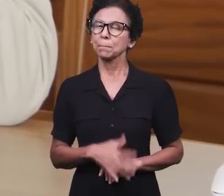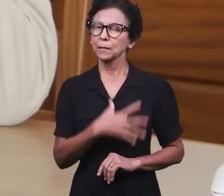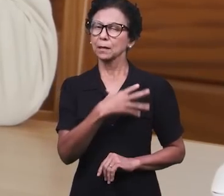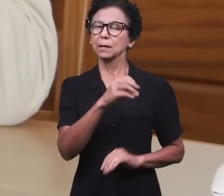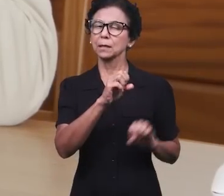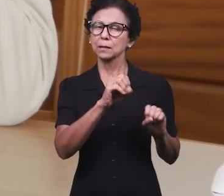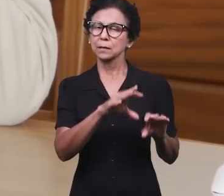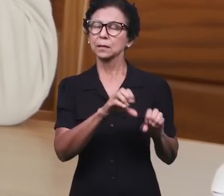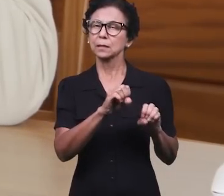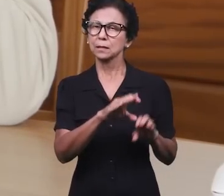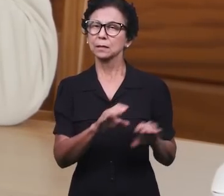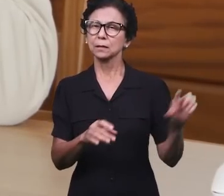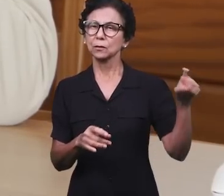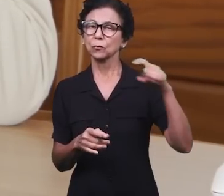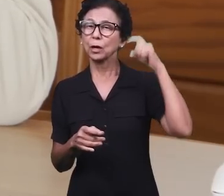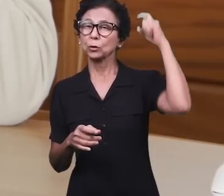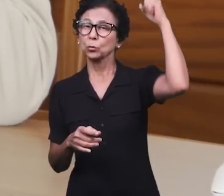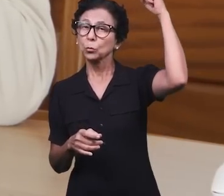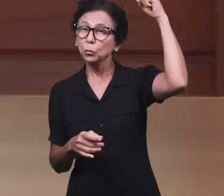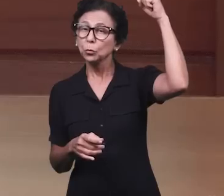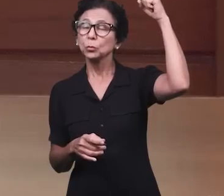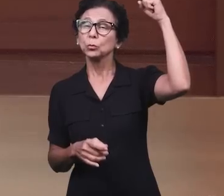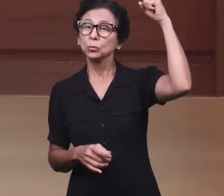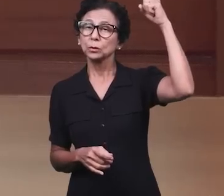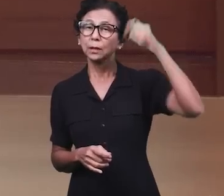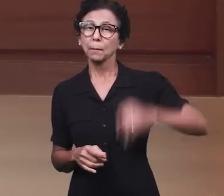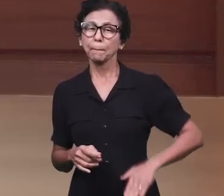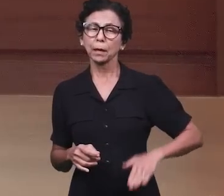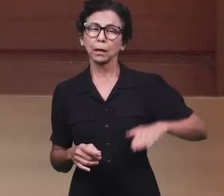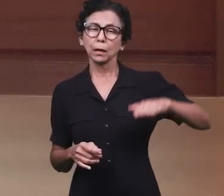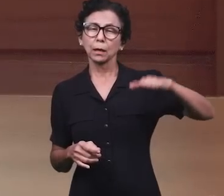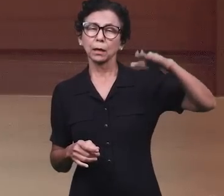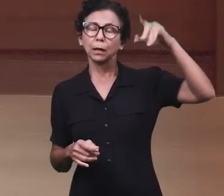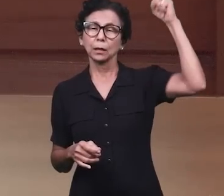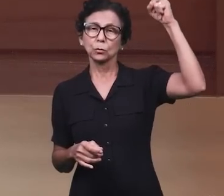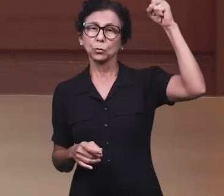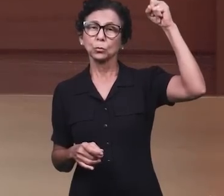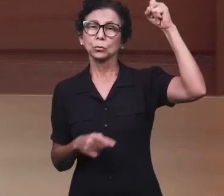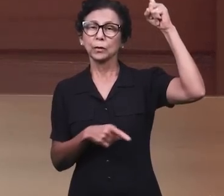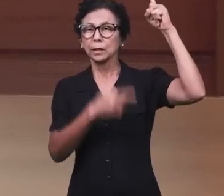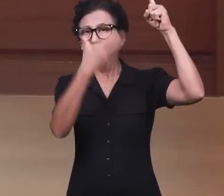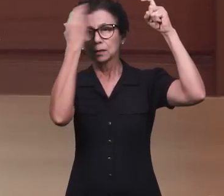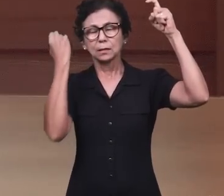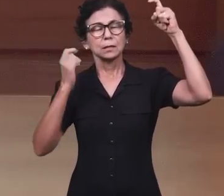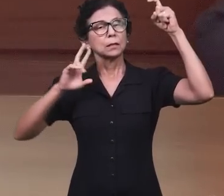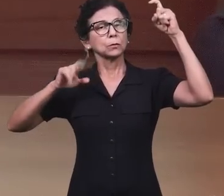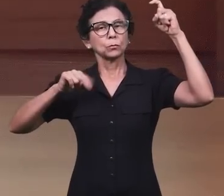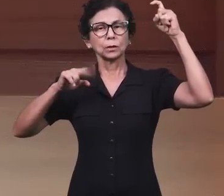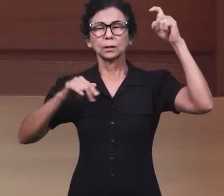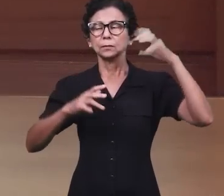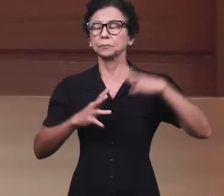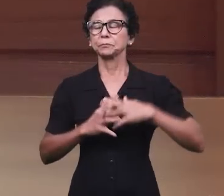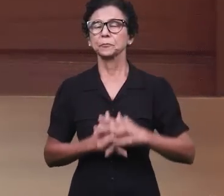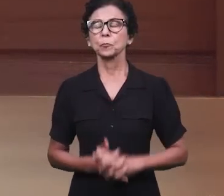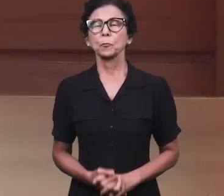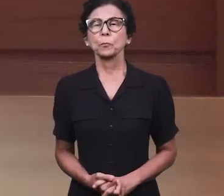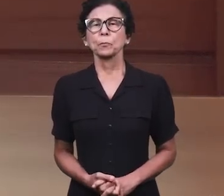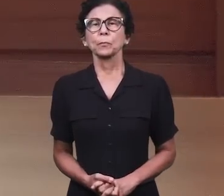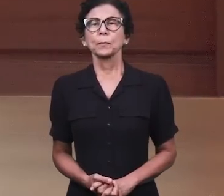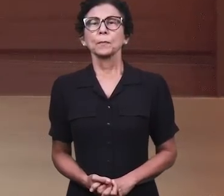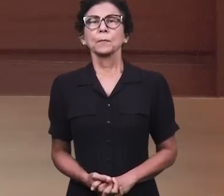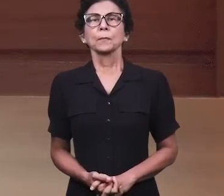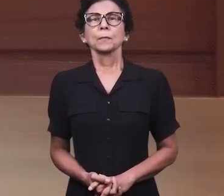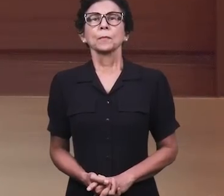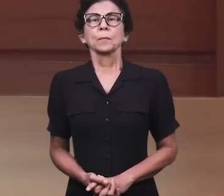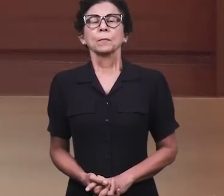até quando crescer não desviará dele. É bom lembrar sempre aquilo que o Senhor orientou, né?